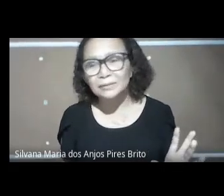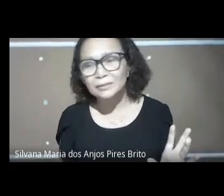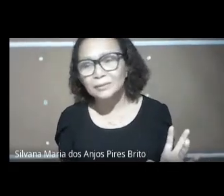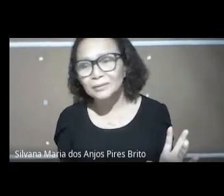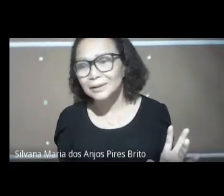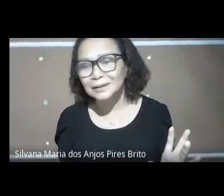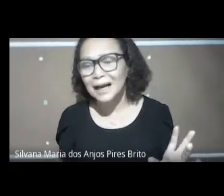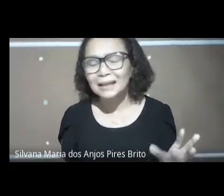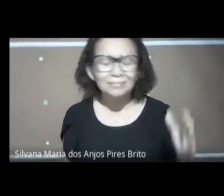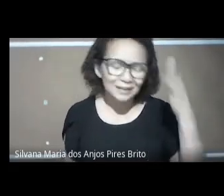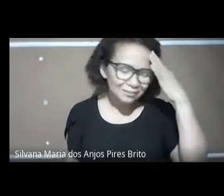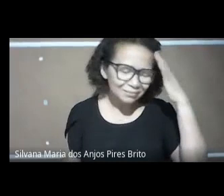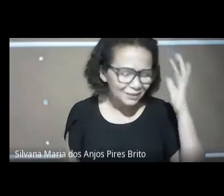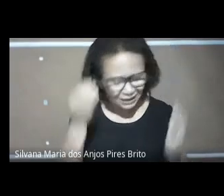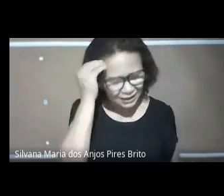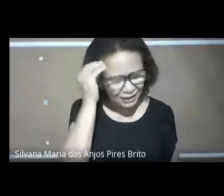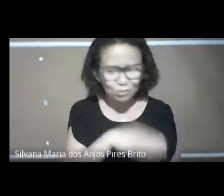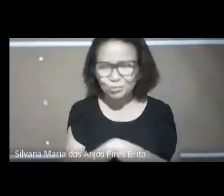perder